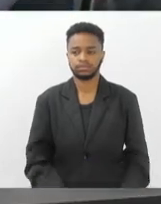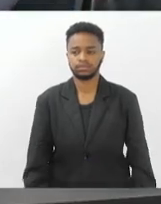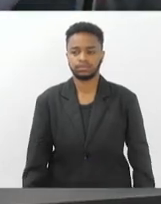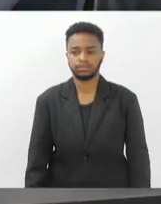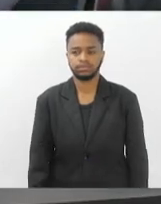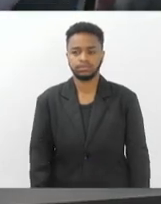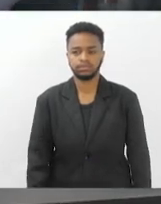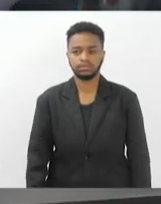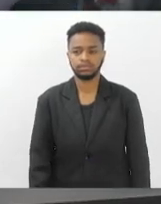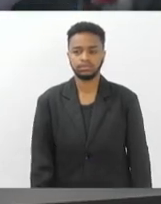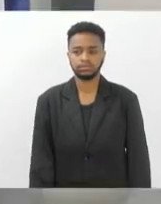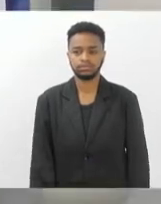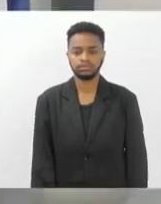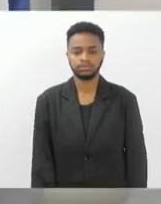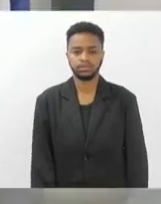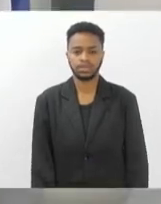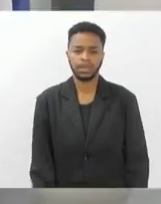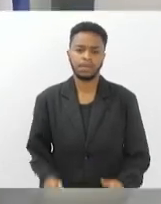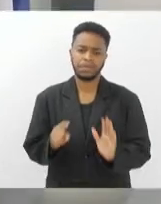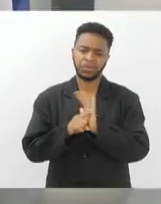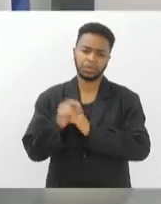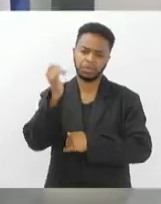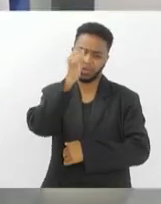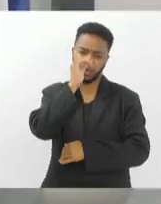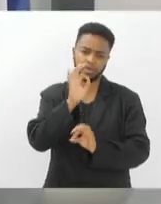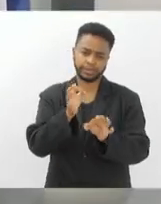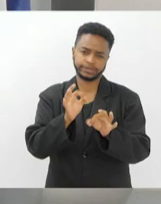Que pergunta tola, né?